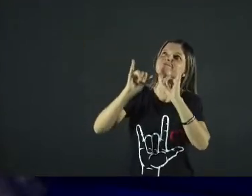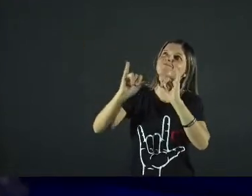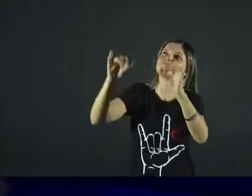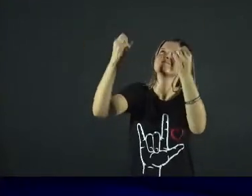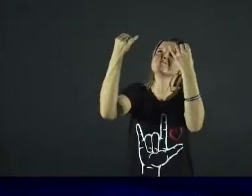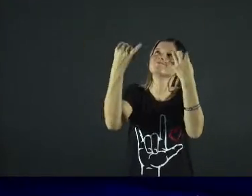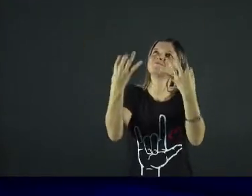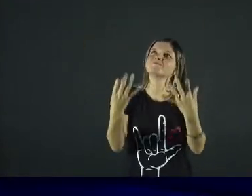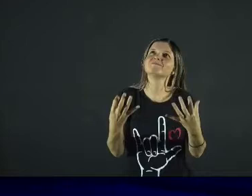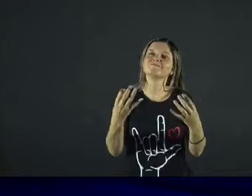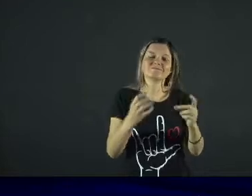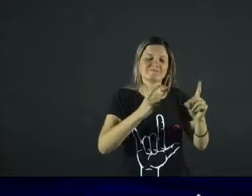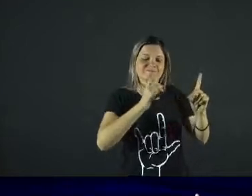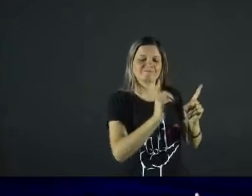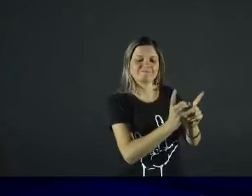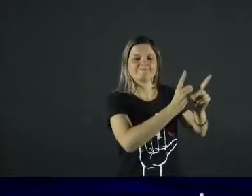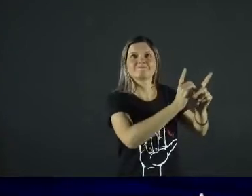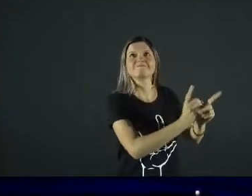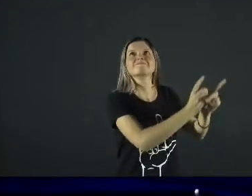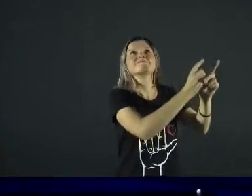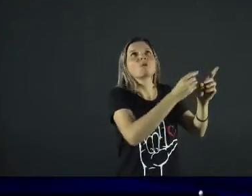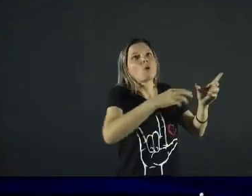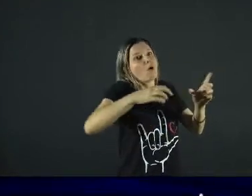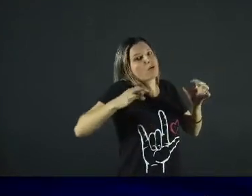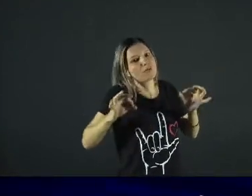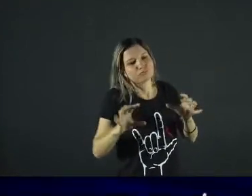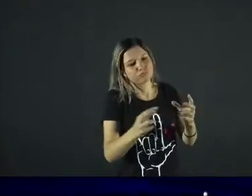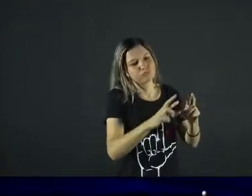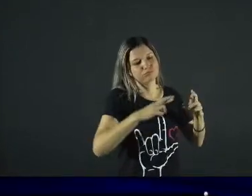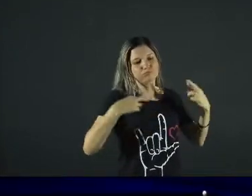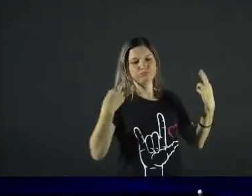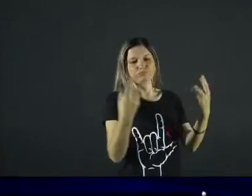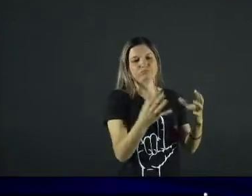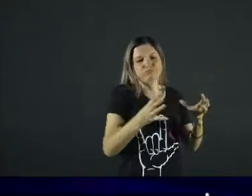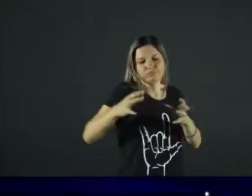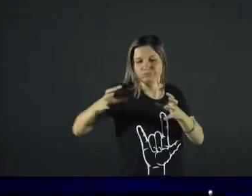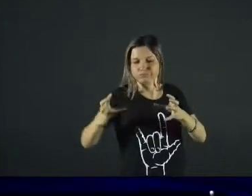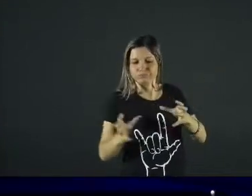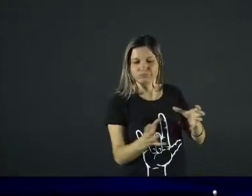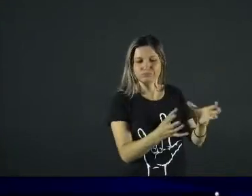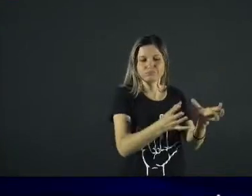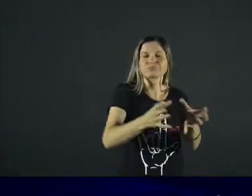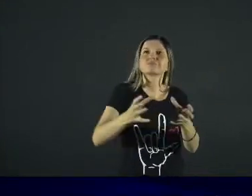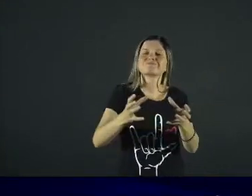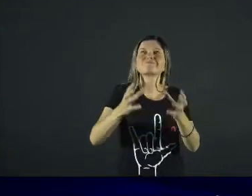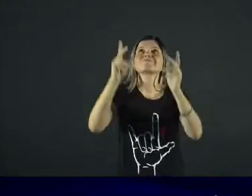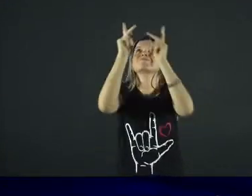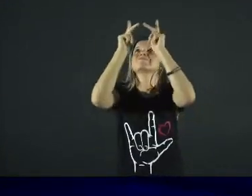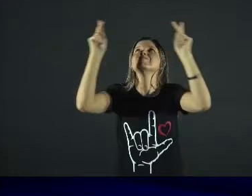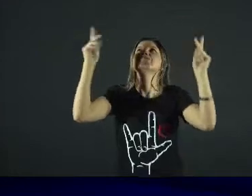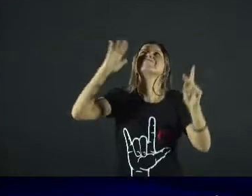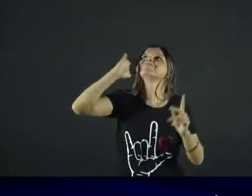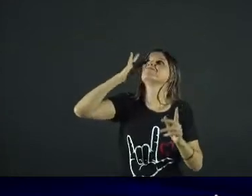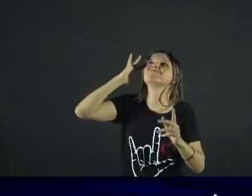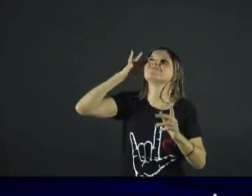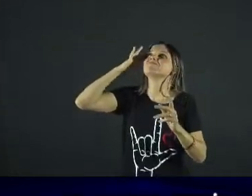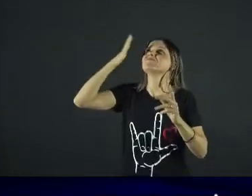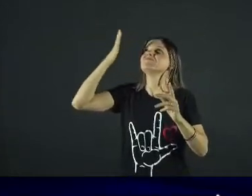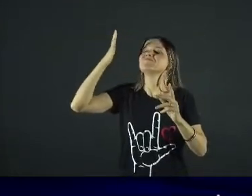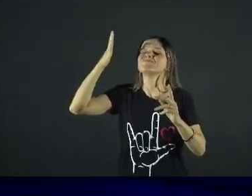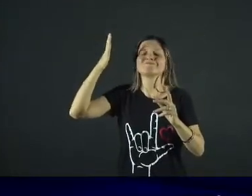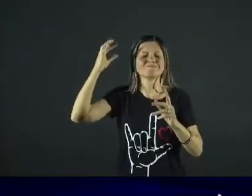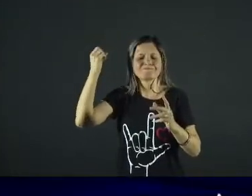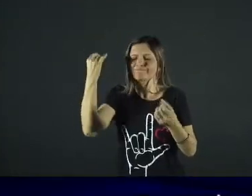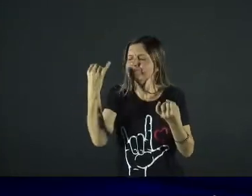discípulos, quando ele se achegava a eles, uma paz que excede todo entendimento, toda